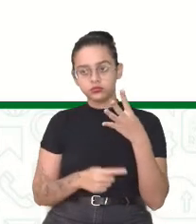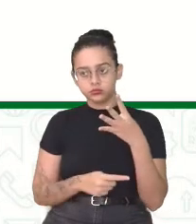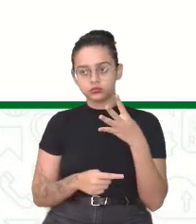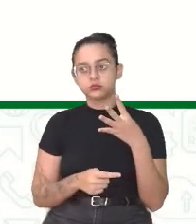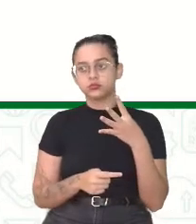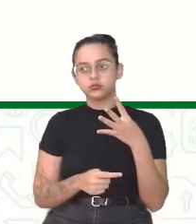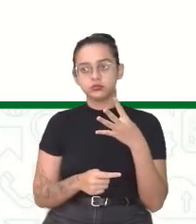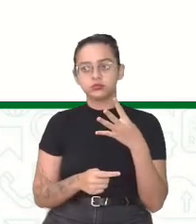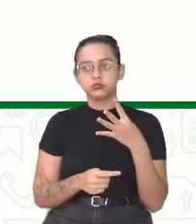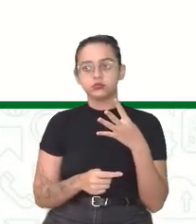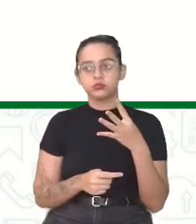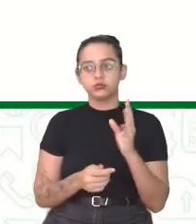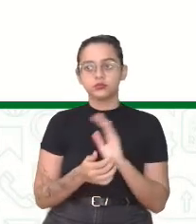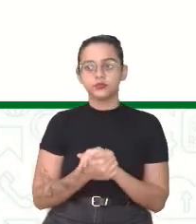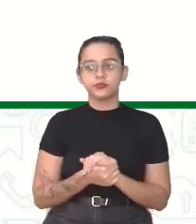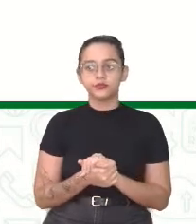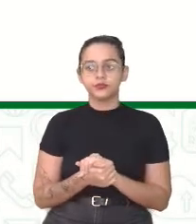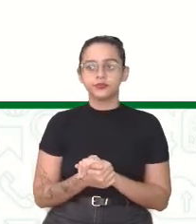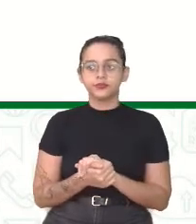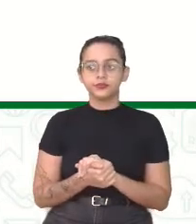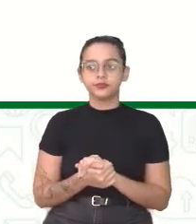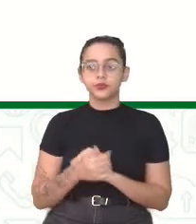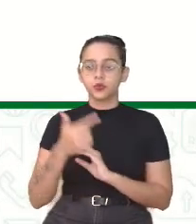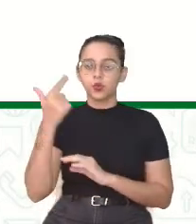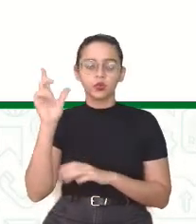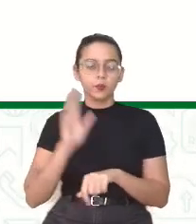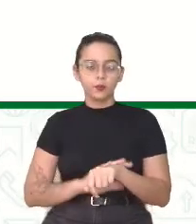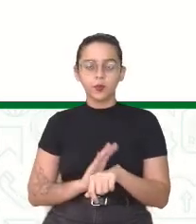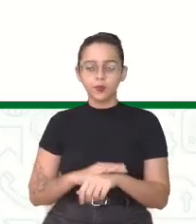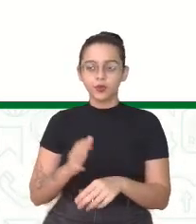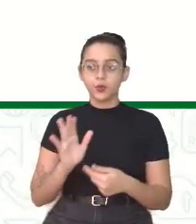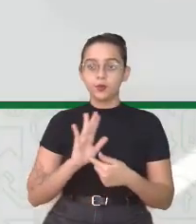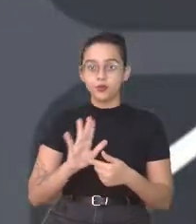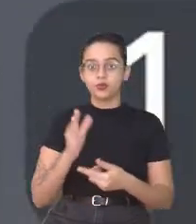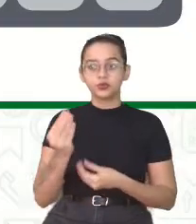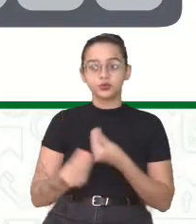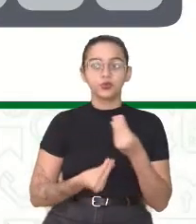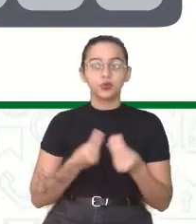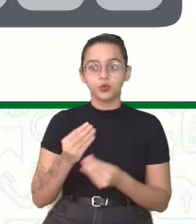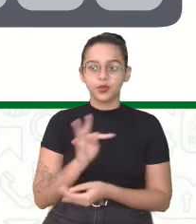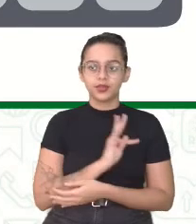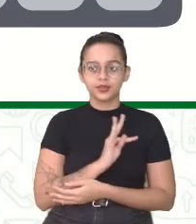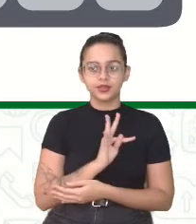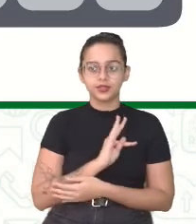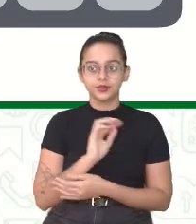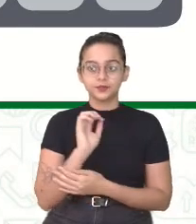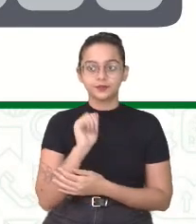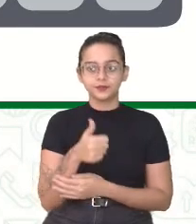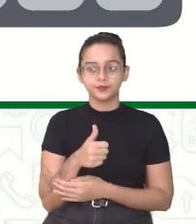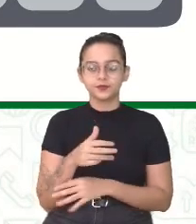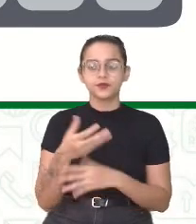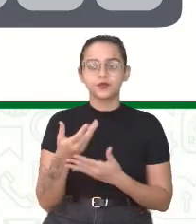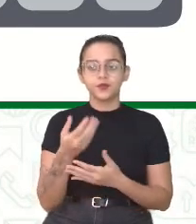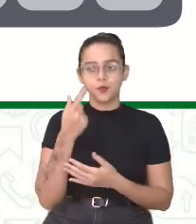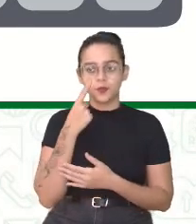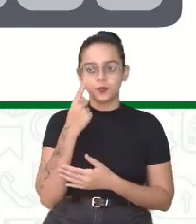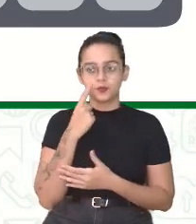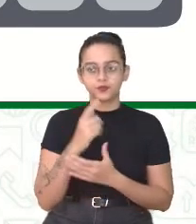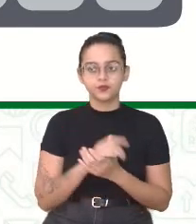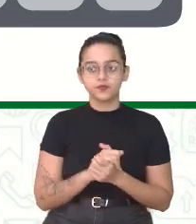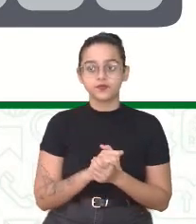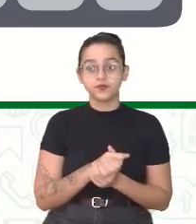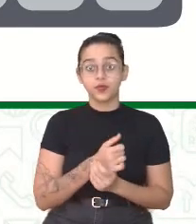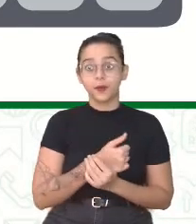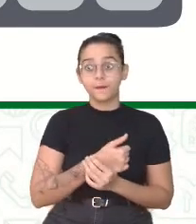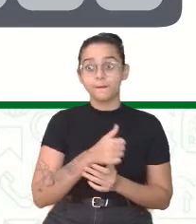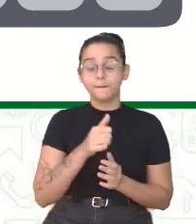tecla de porcentagem, não, tá certo? No outro momento eu mostro como é aquela tecla. Tá certo? Então vamos lá.